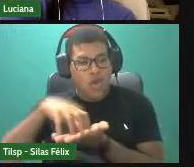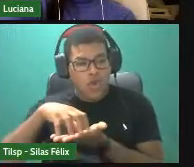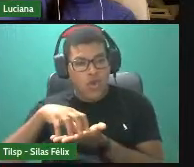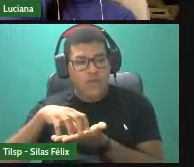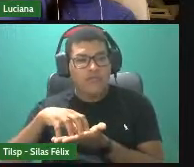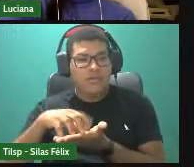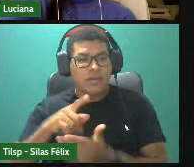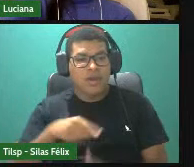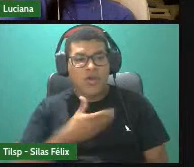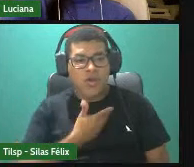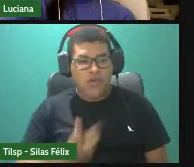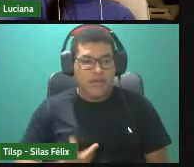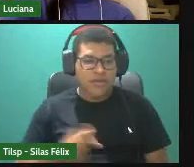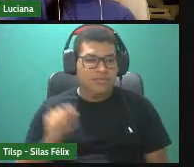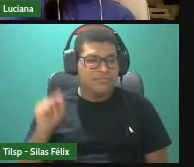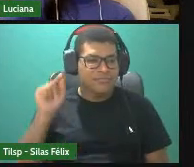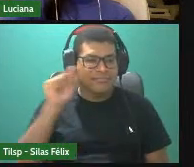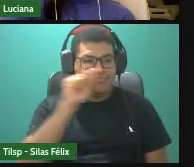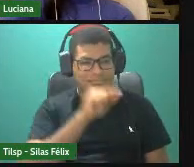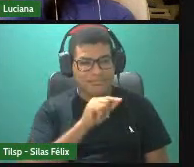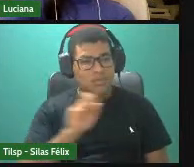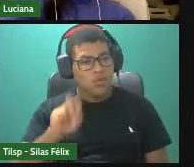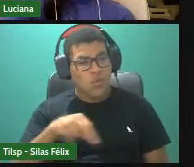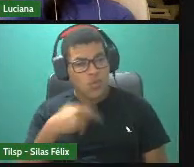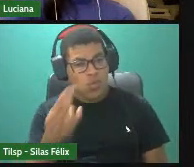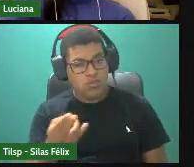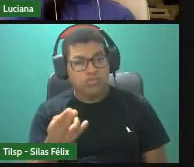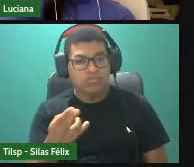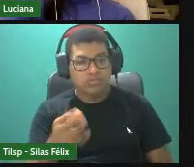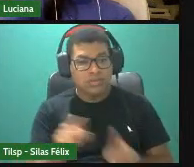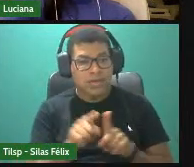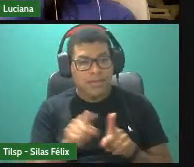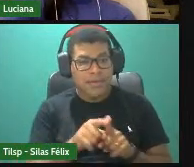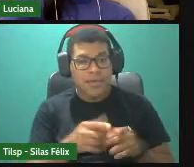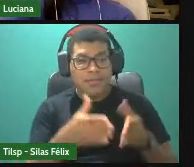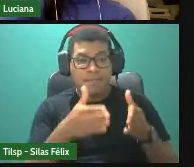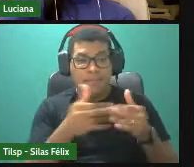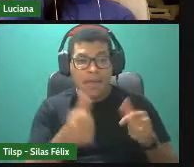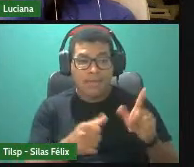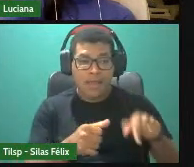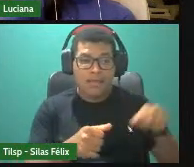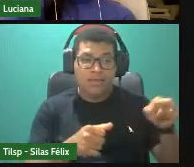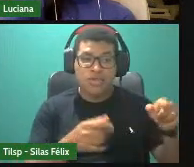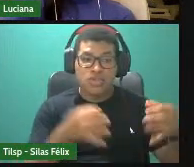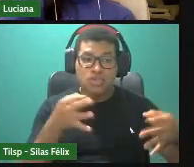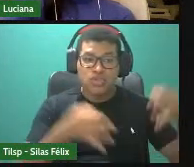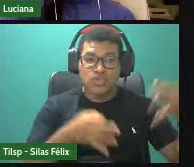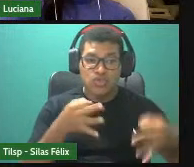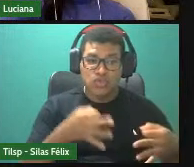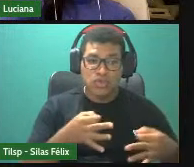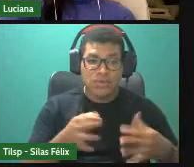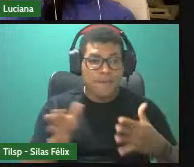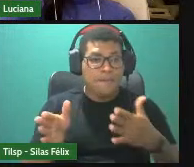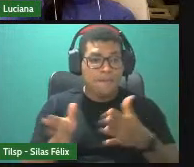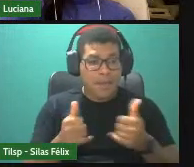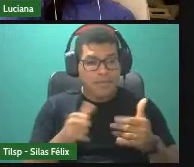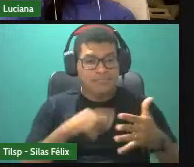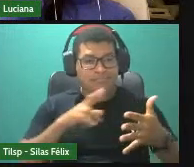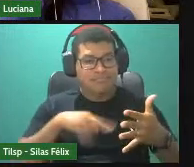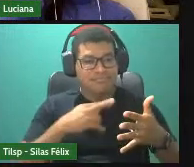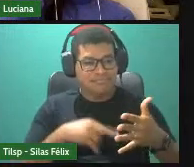em suas várias esferas, ou também, como dito, solicitado em demandas judiciais. Então, o perito, ele tem